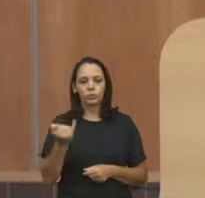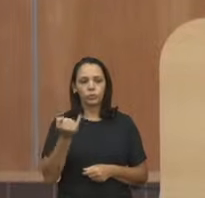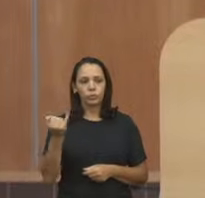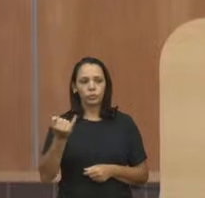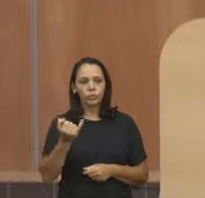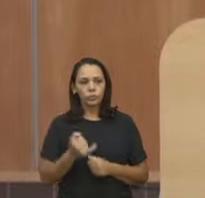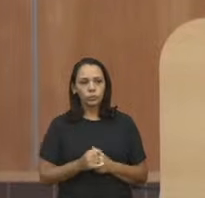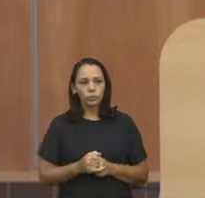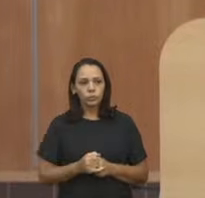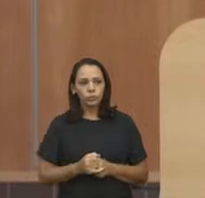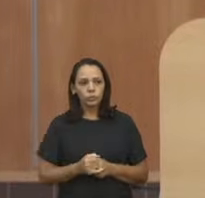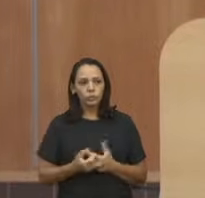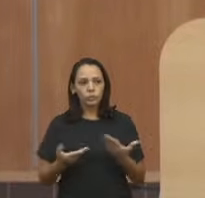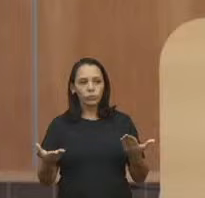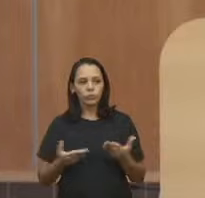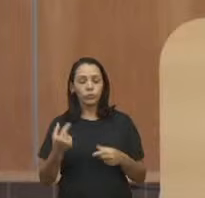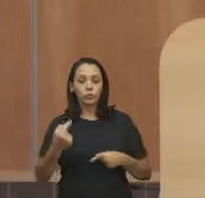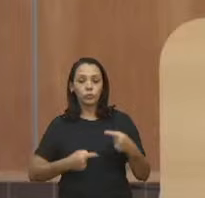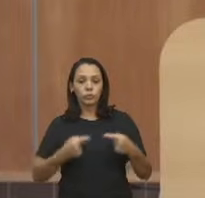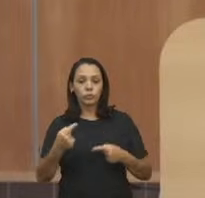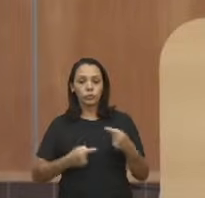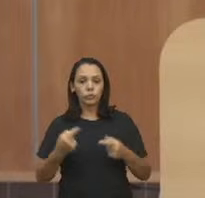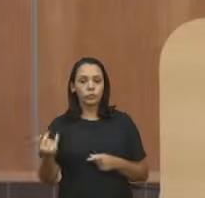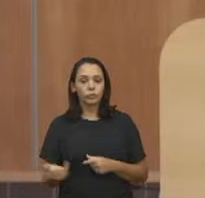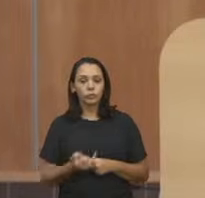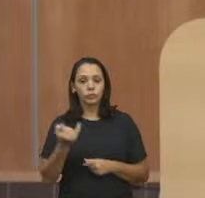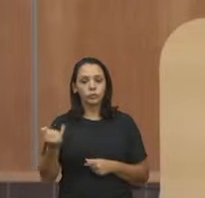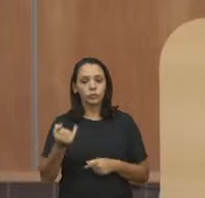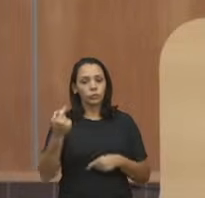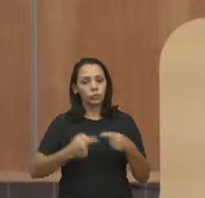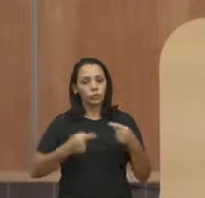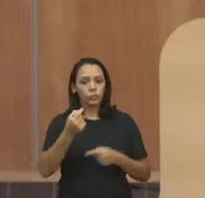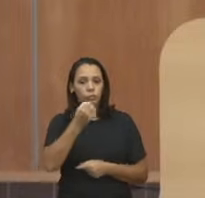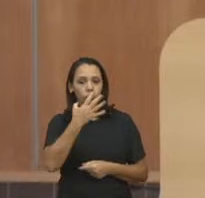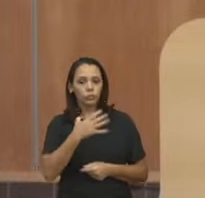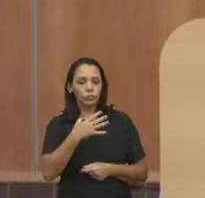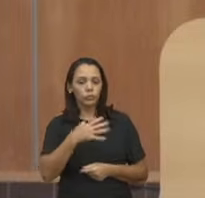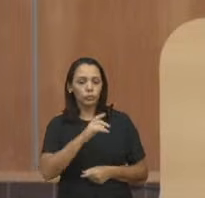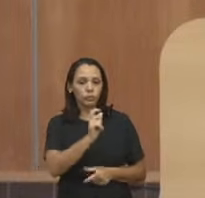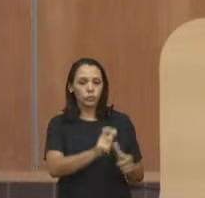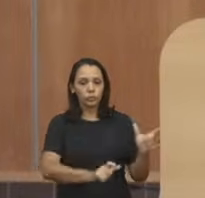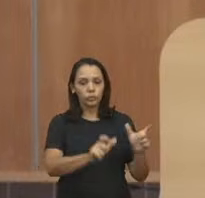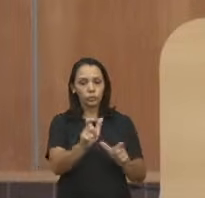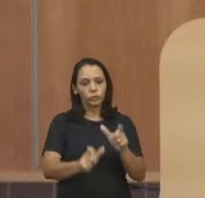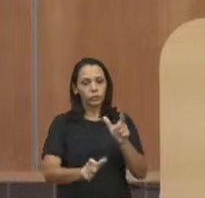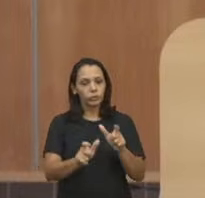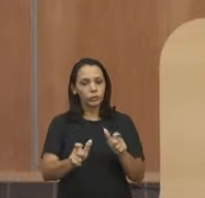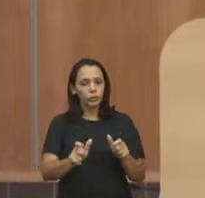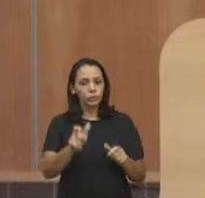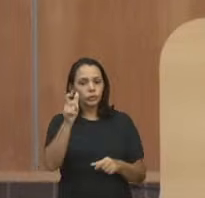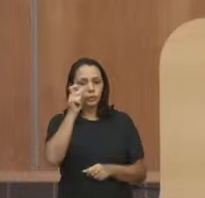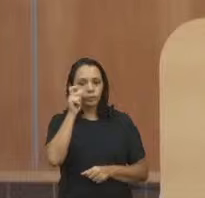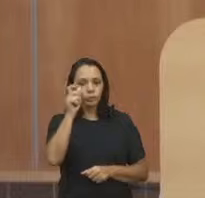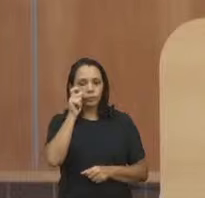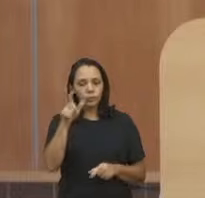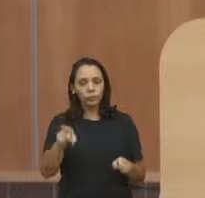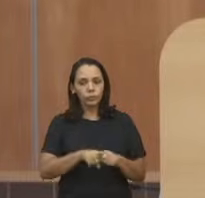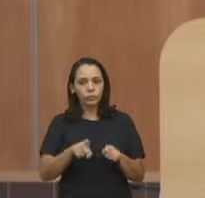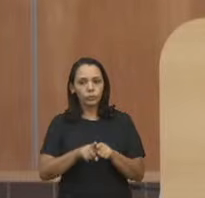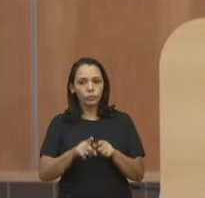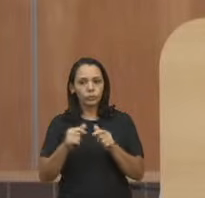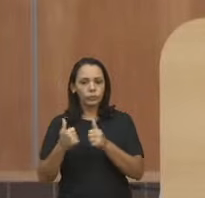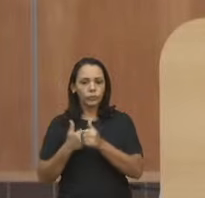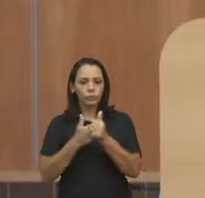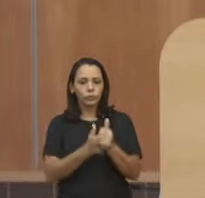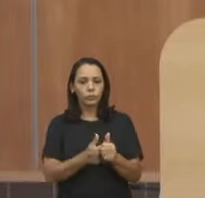E aqui é importante a gente fazer um debate sadio, para que as pessoas que estão nos assistindo e quem nos acompanha